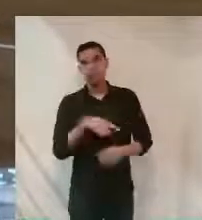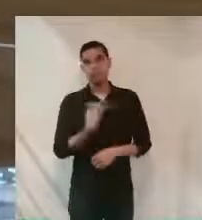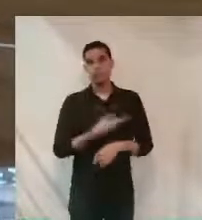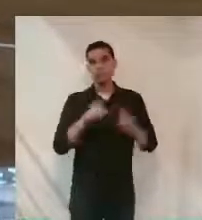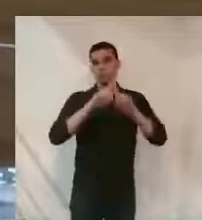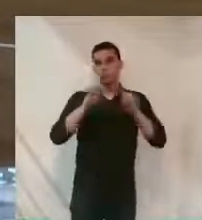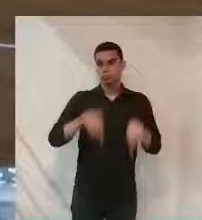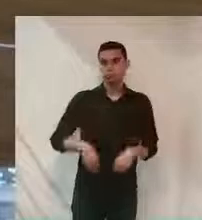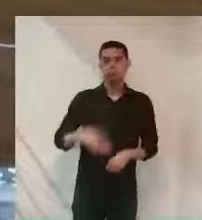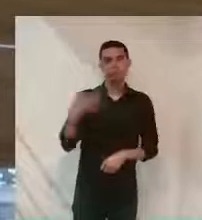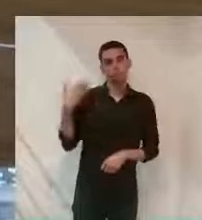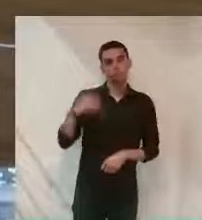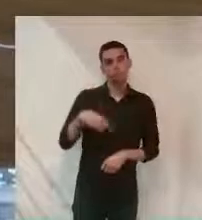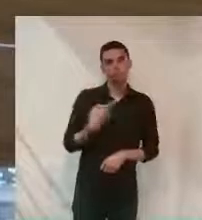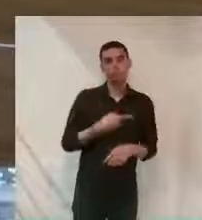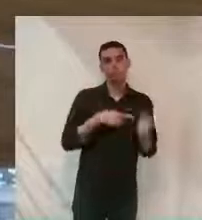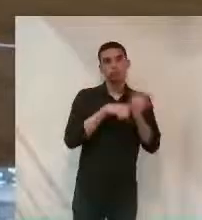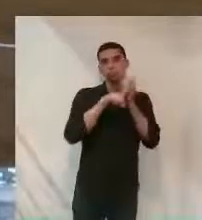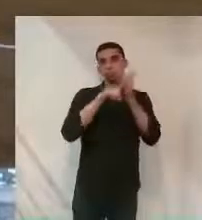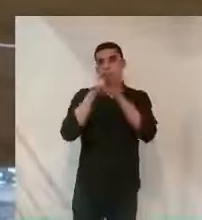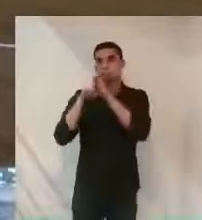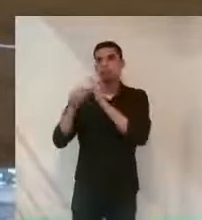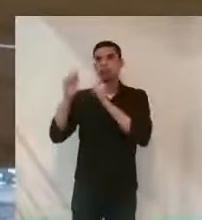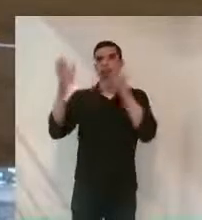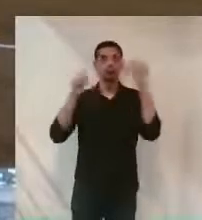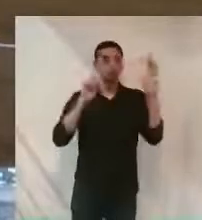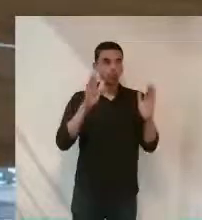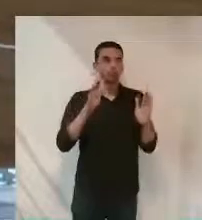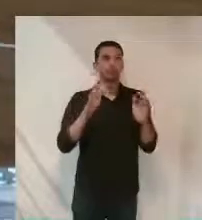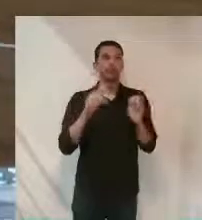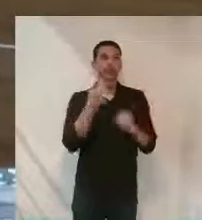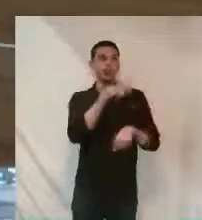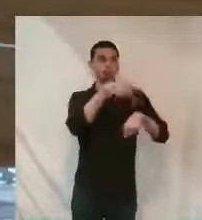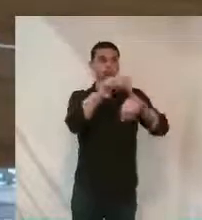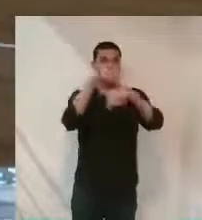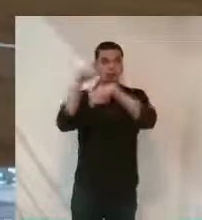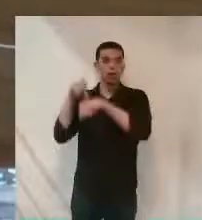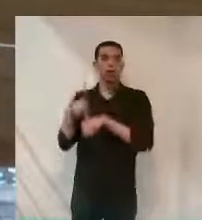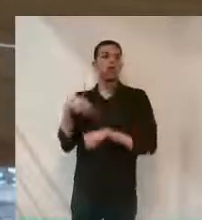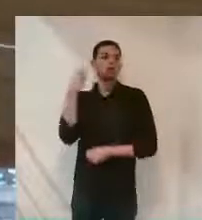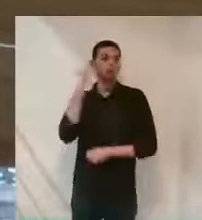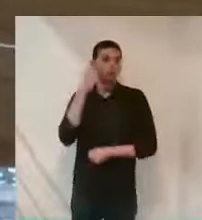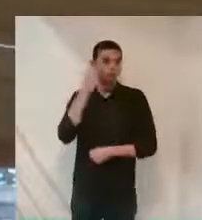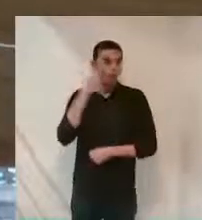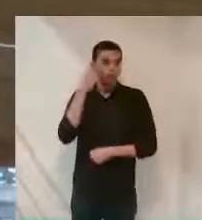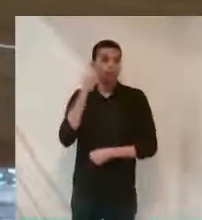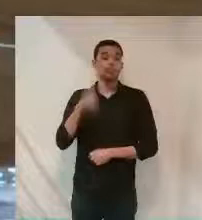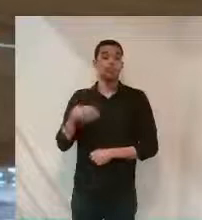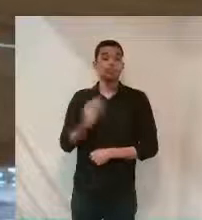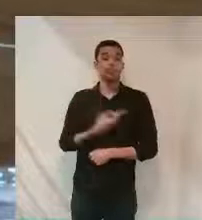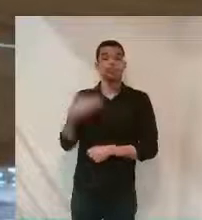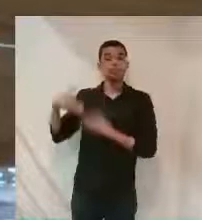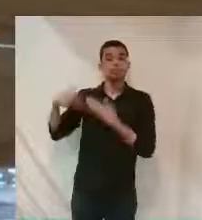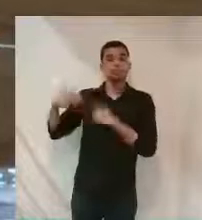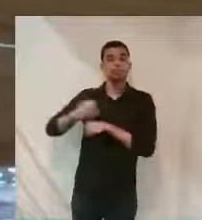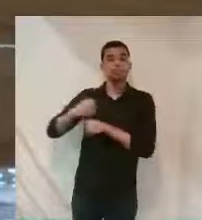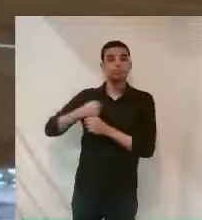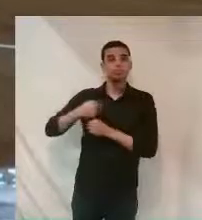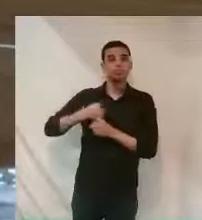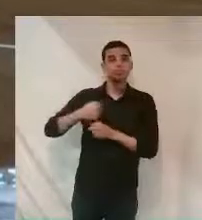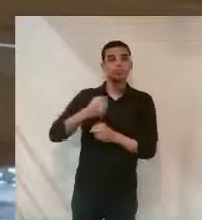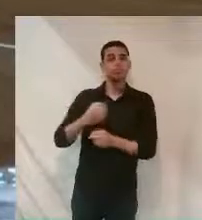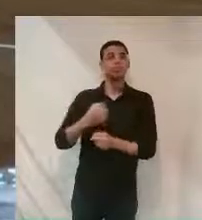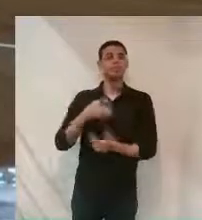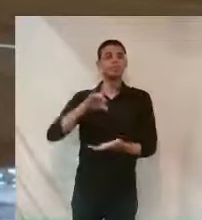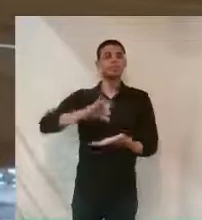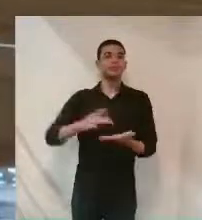e trazido como experiência. E, ao longo dos anos, a gente, de fato, foi tendo a responsabilidade compartilhada dentro